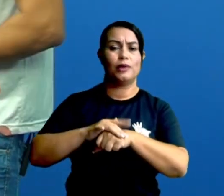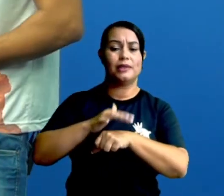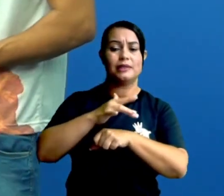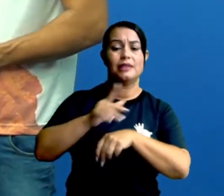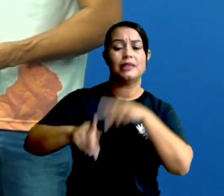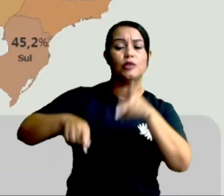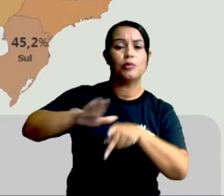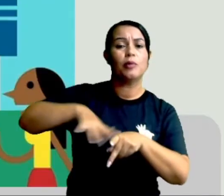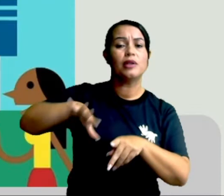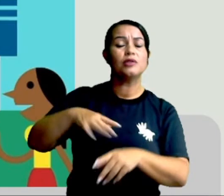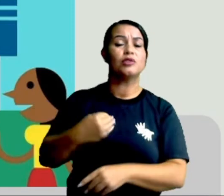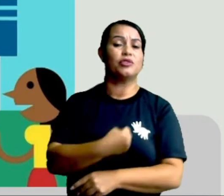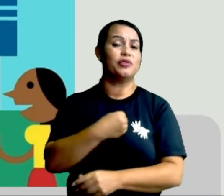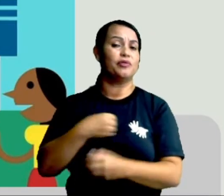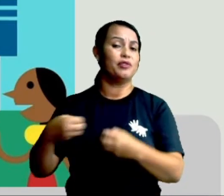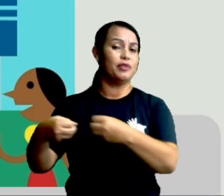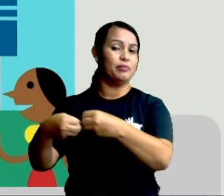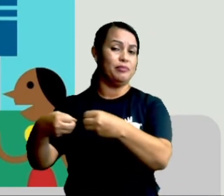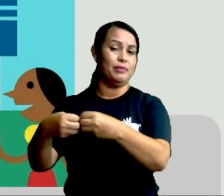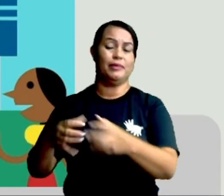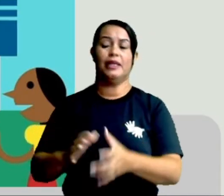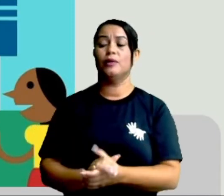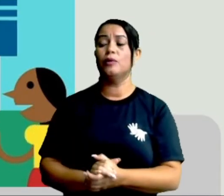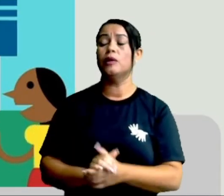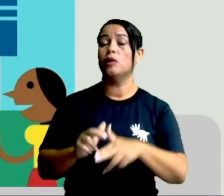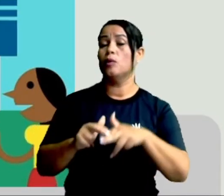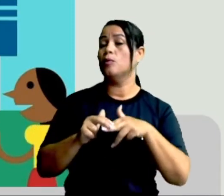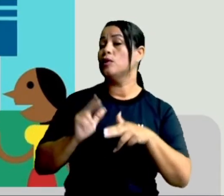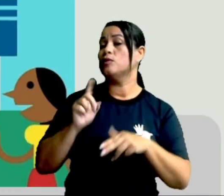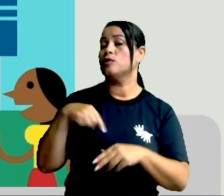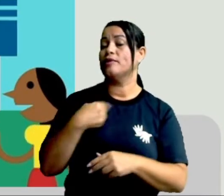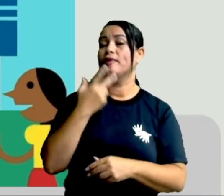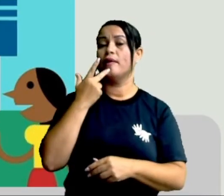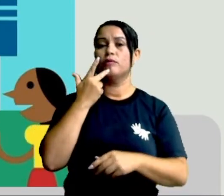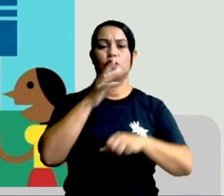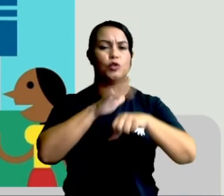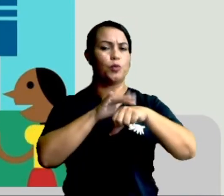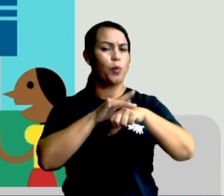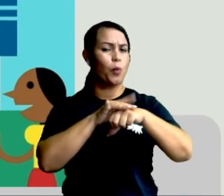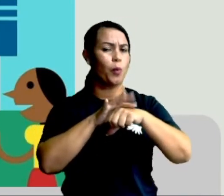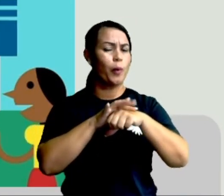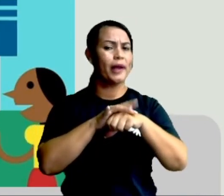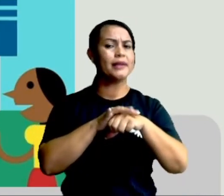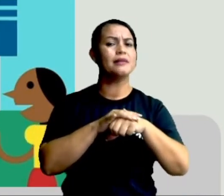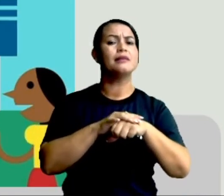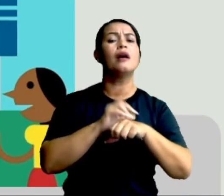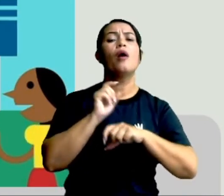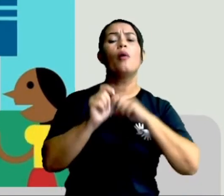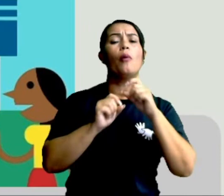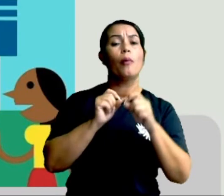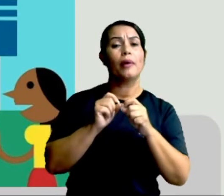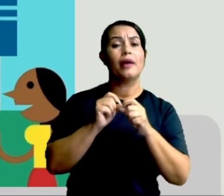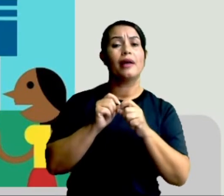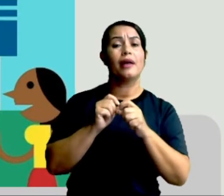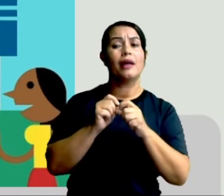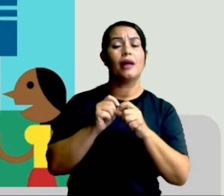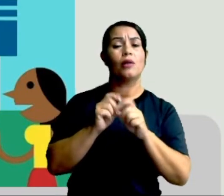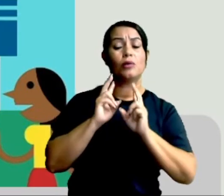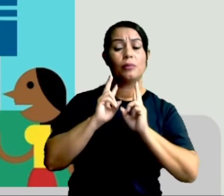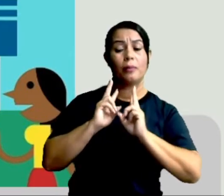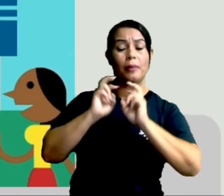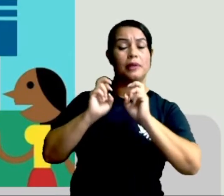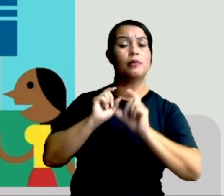que vivem nessas regiões, né? E quando a gente fala de doença, a gente acaba